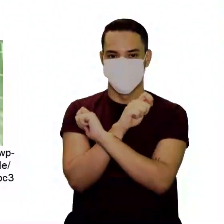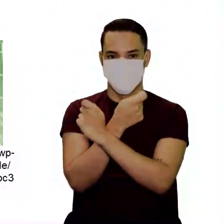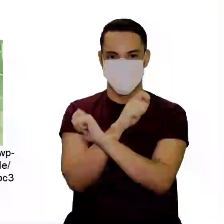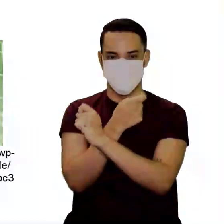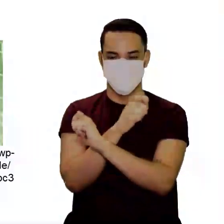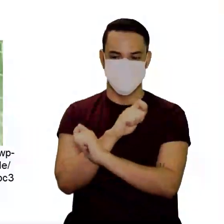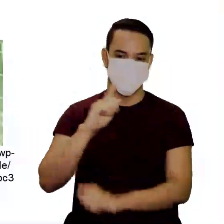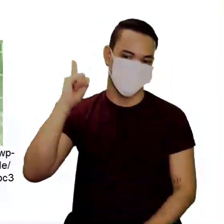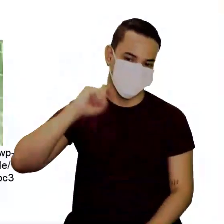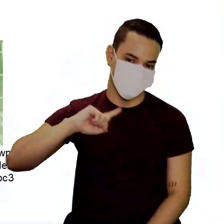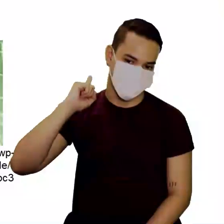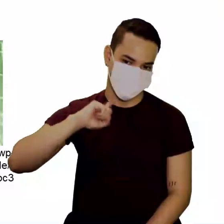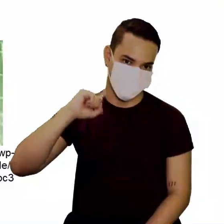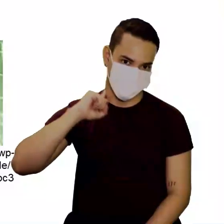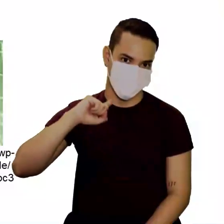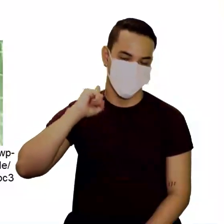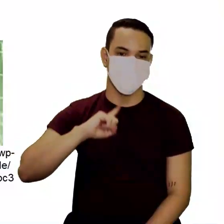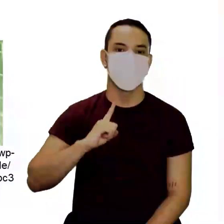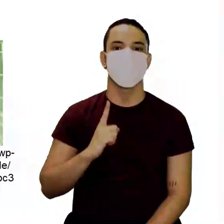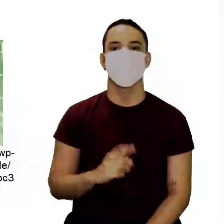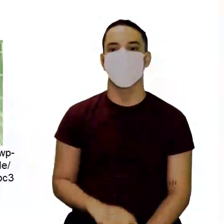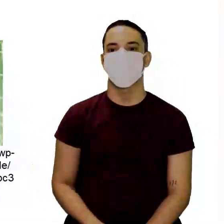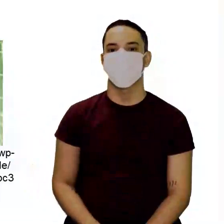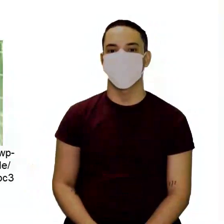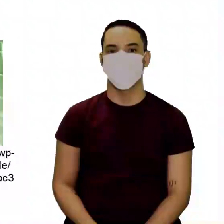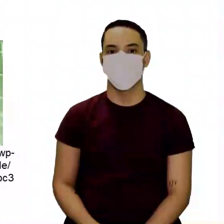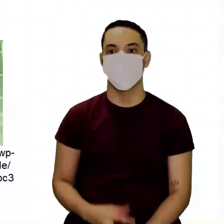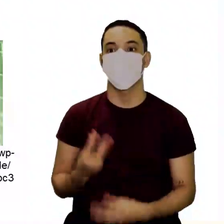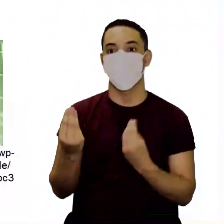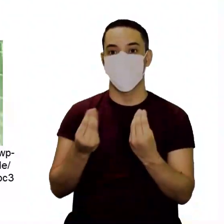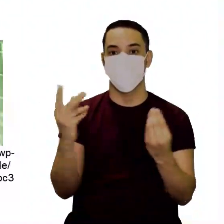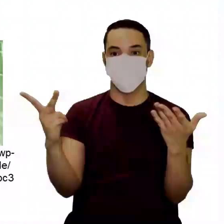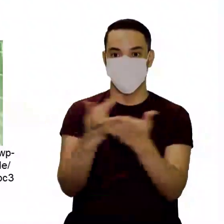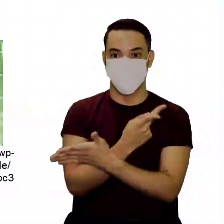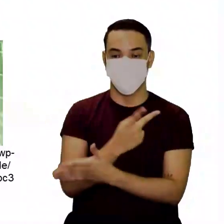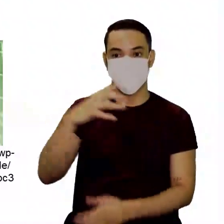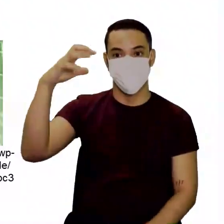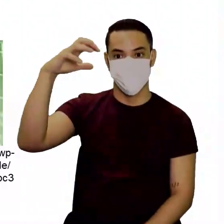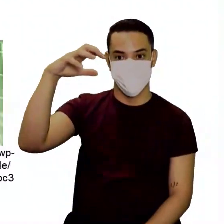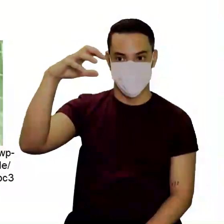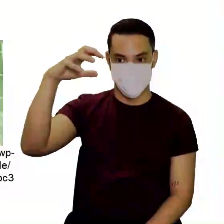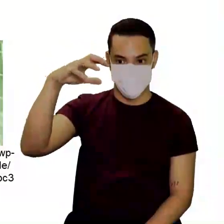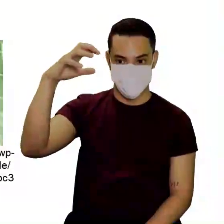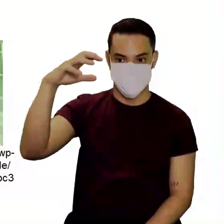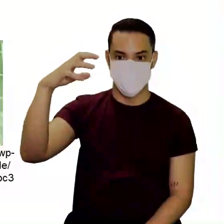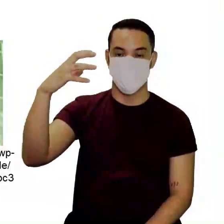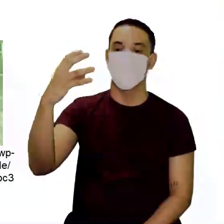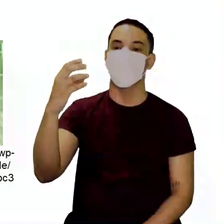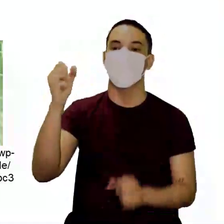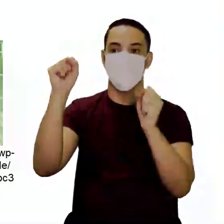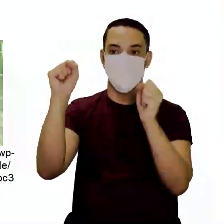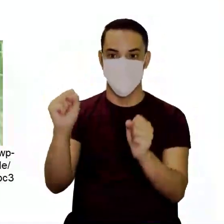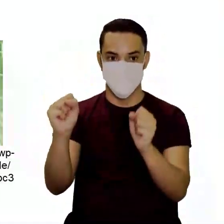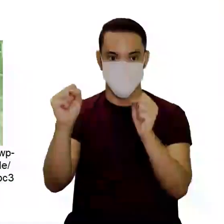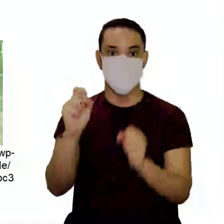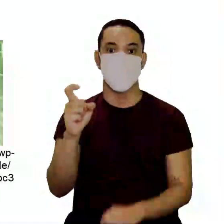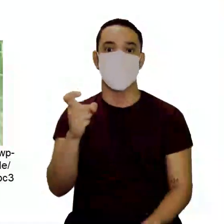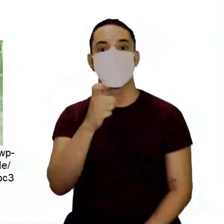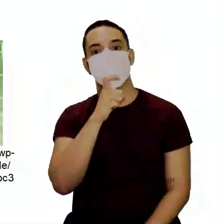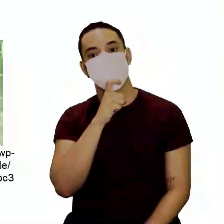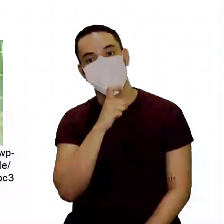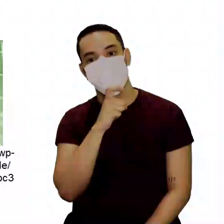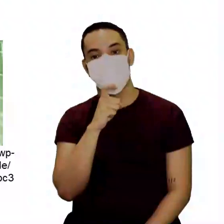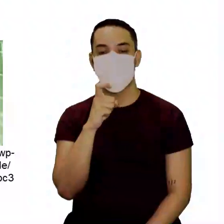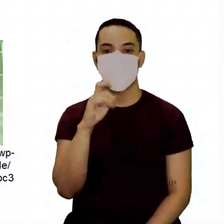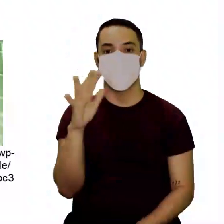Minas Gerais. A chave de um chuveiro elétrico pode ser colocada nas posições fria, morna